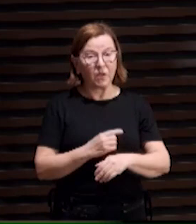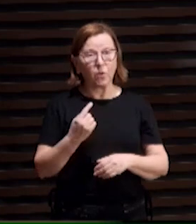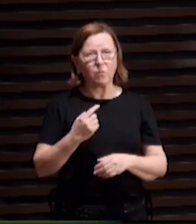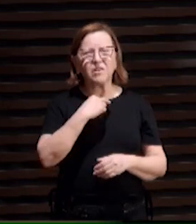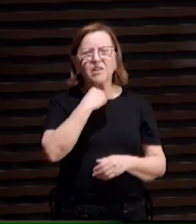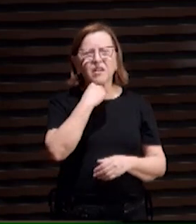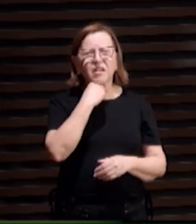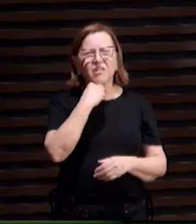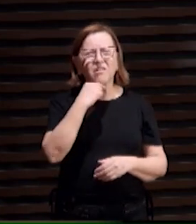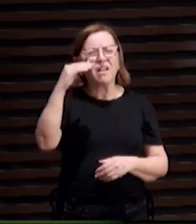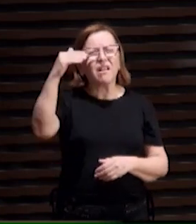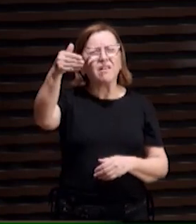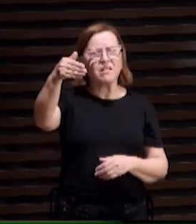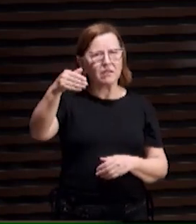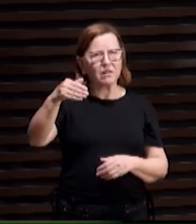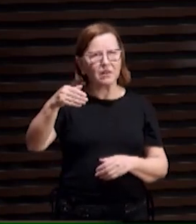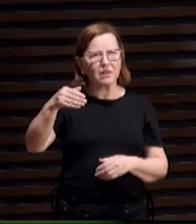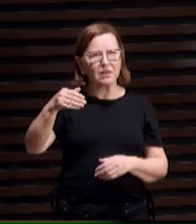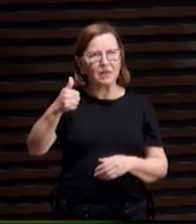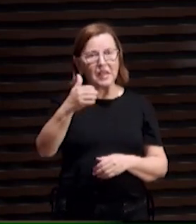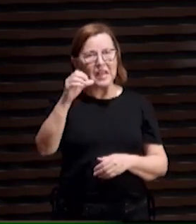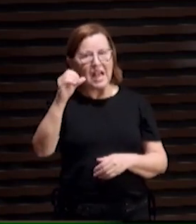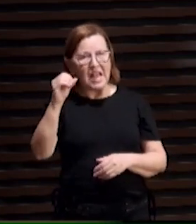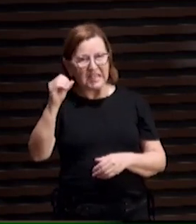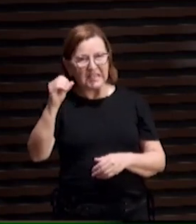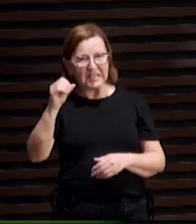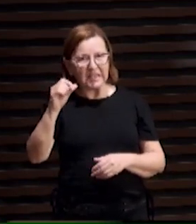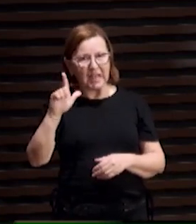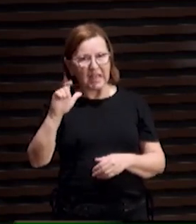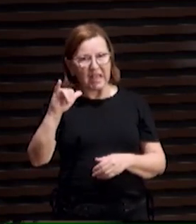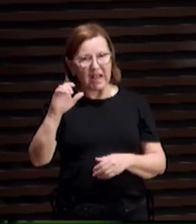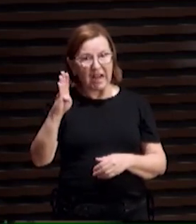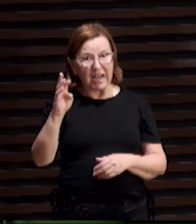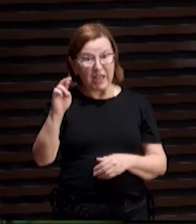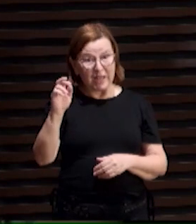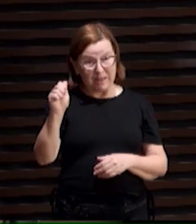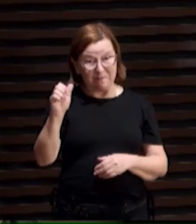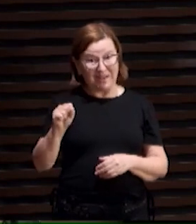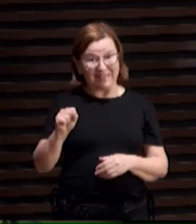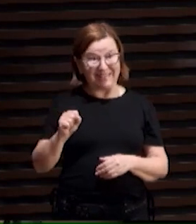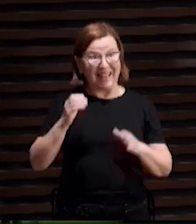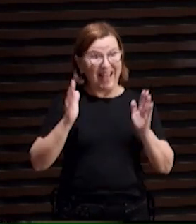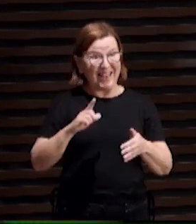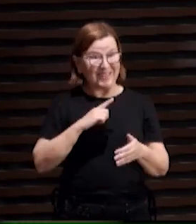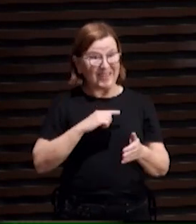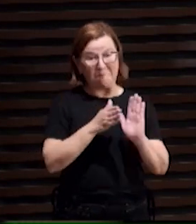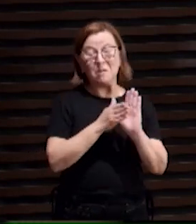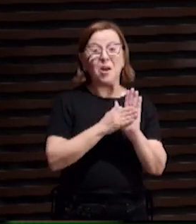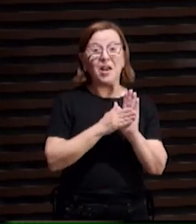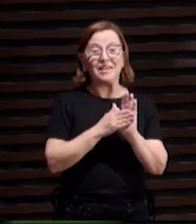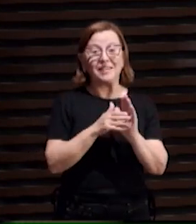lá no fundo disse: 100 libras. 100 libras, já temos uma.